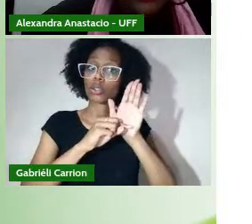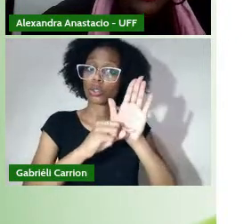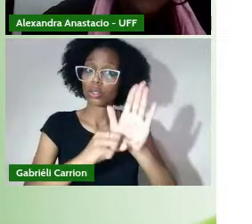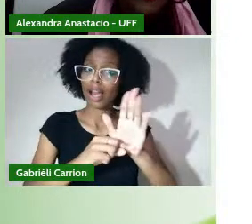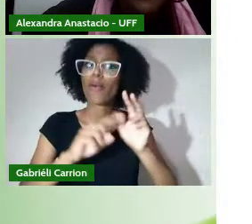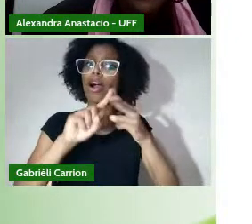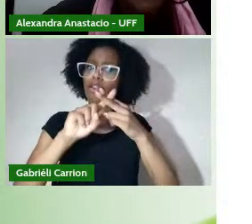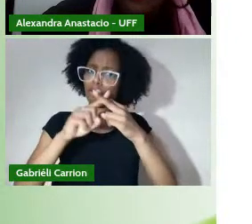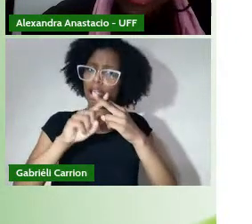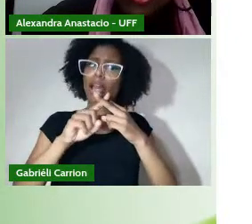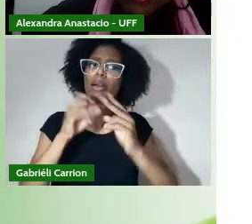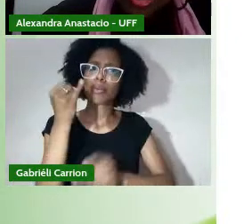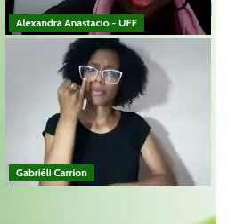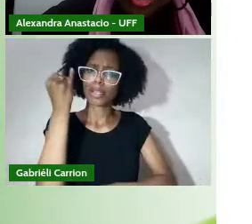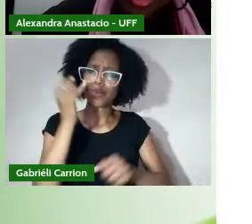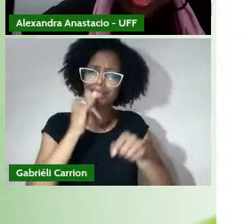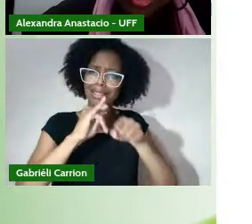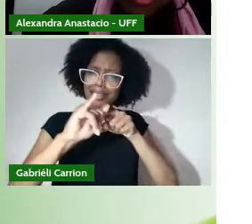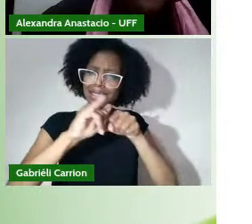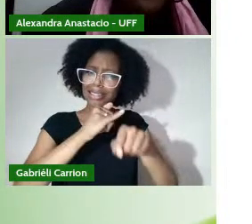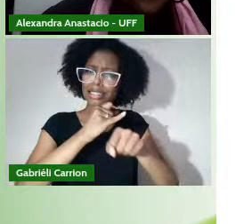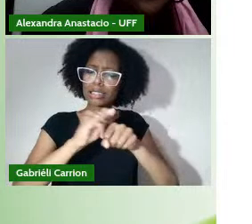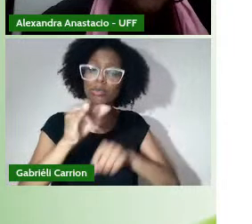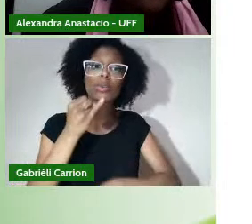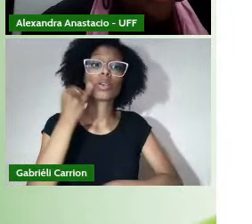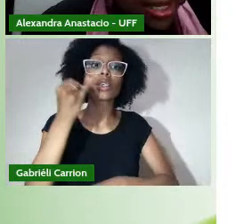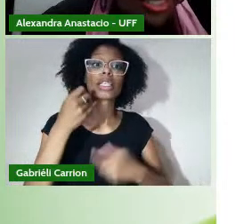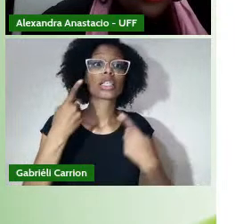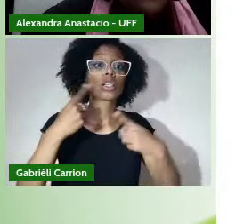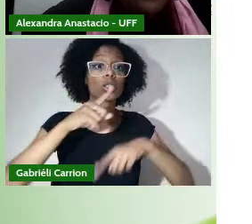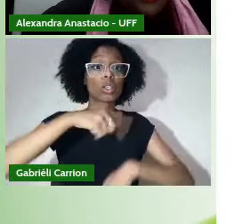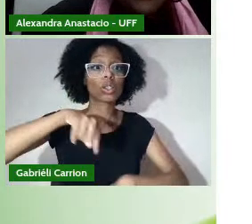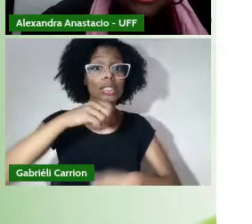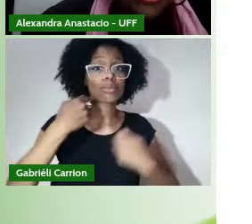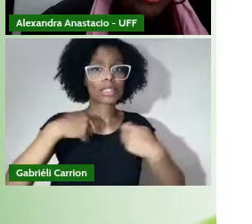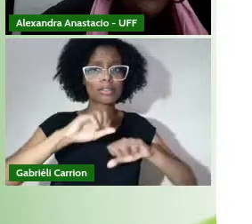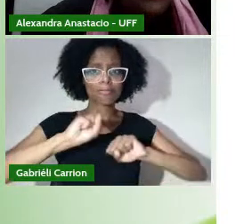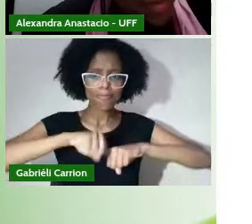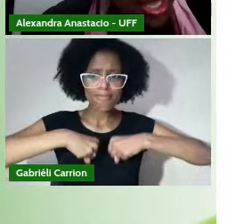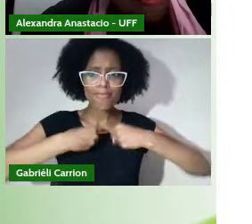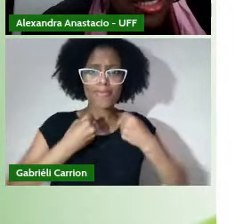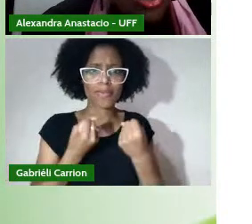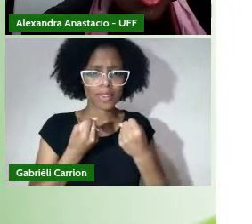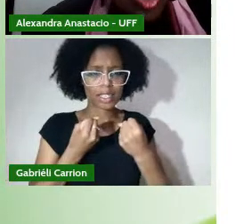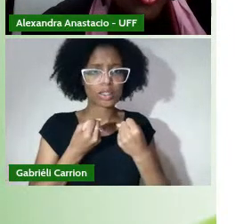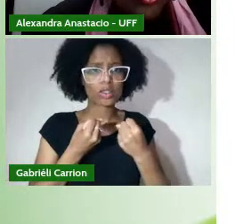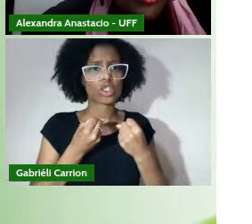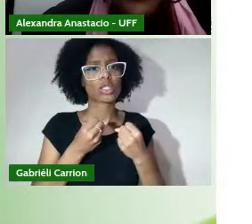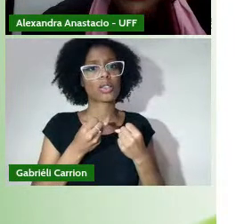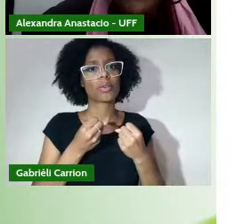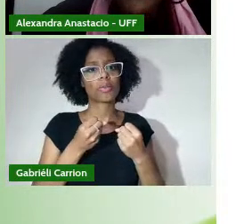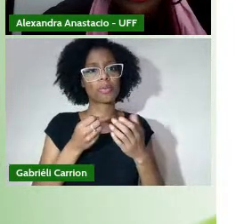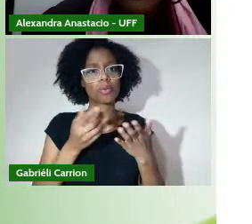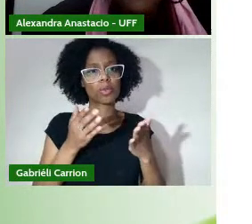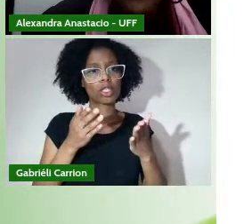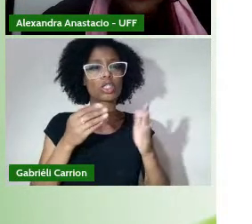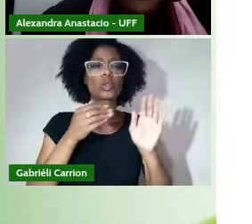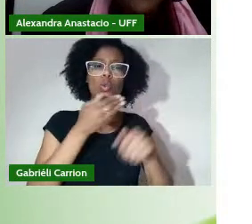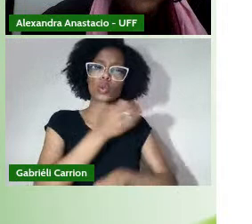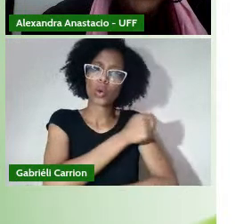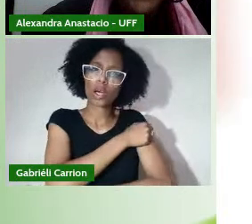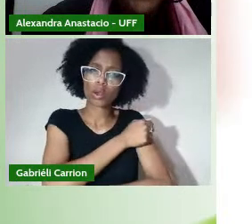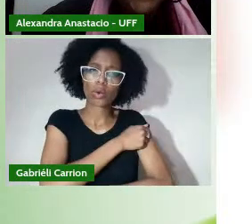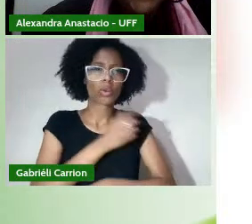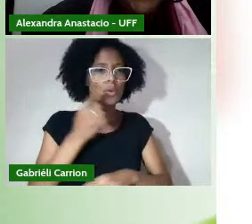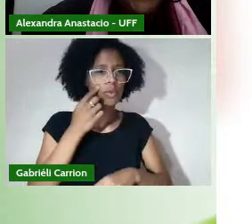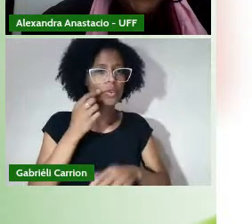muito importante, uma estratégia fundamental para que a gente possa combater a retenção e também a evasão dos nossos estudantes.